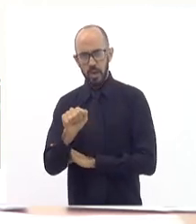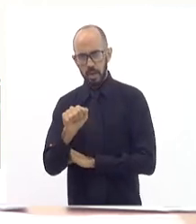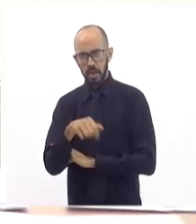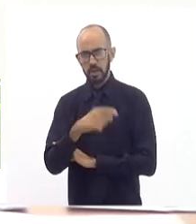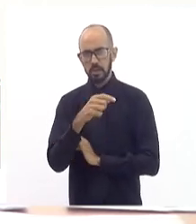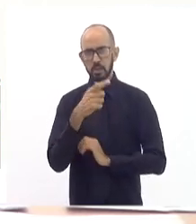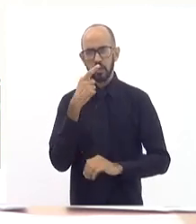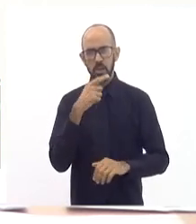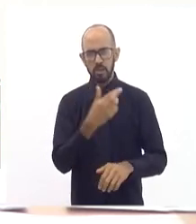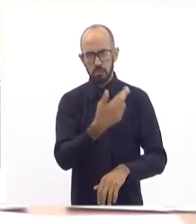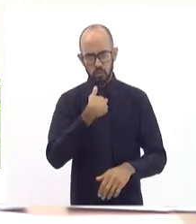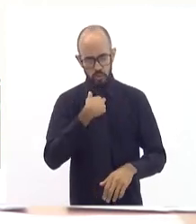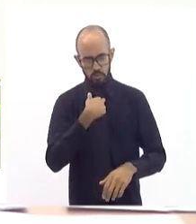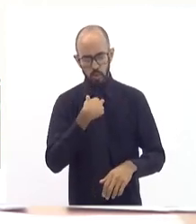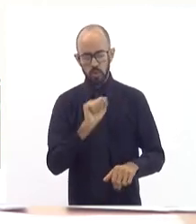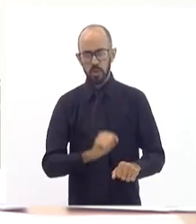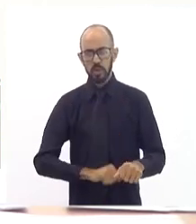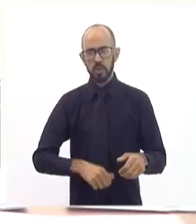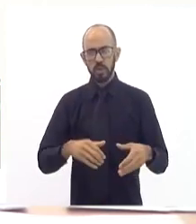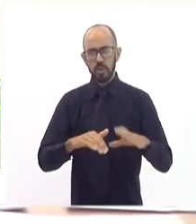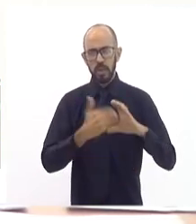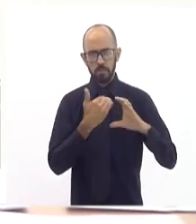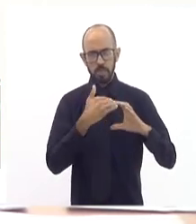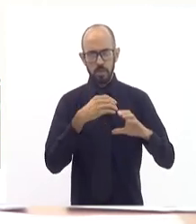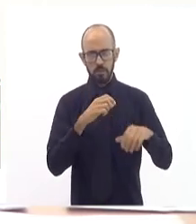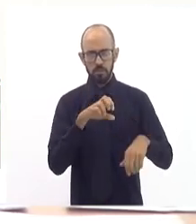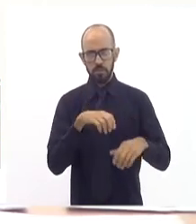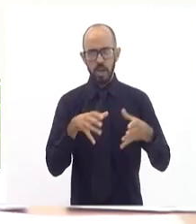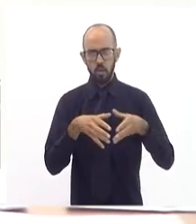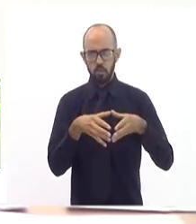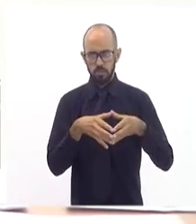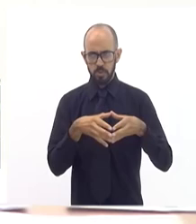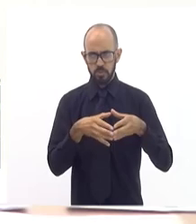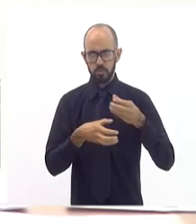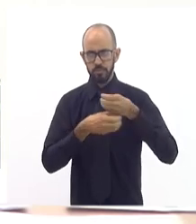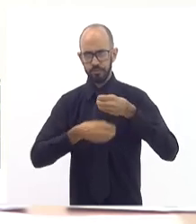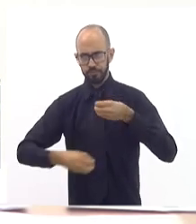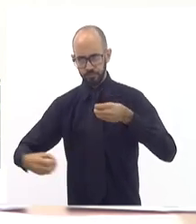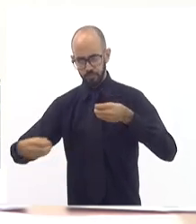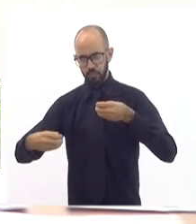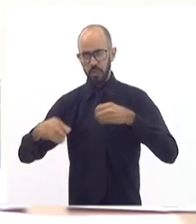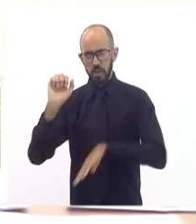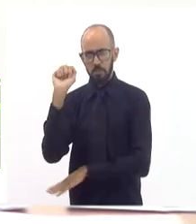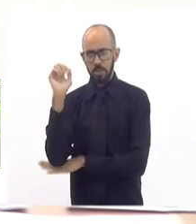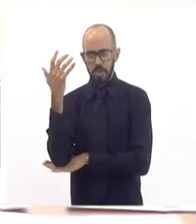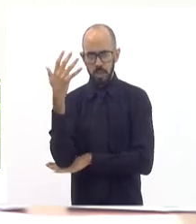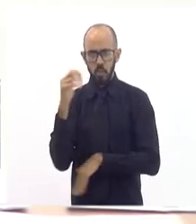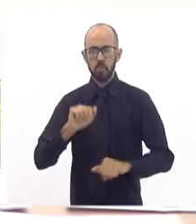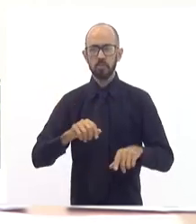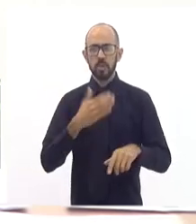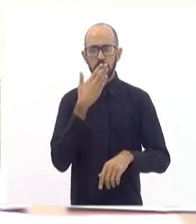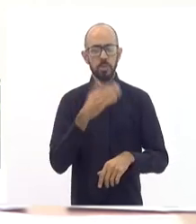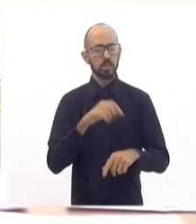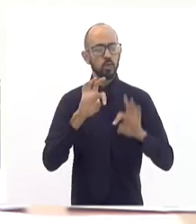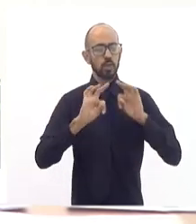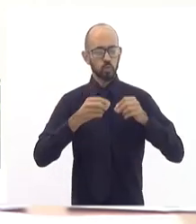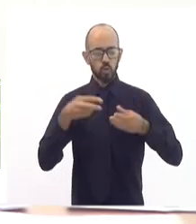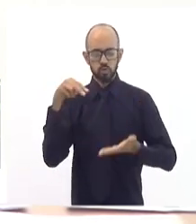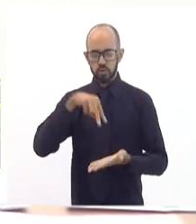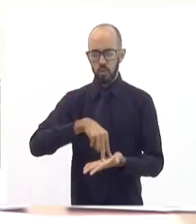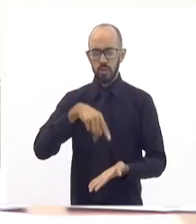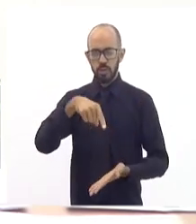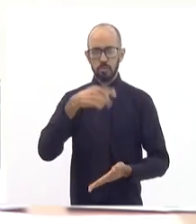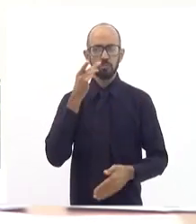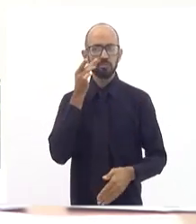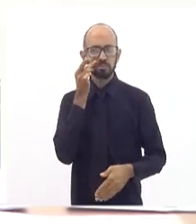possam responder encaminhar à comissão saneamento ambiental gostei também que solicitar de todos os presentes que